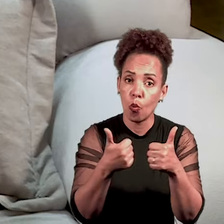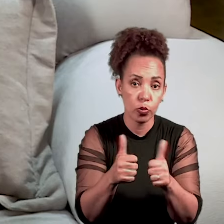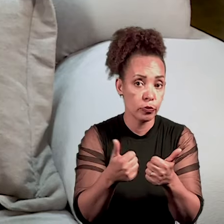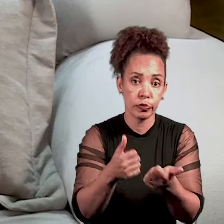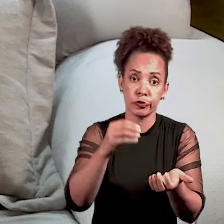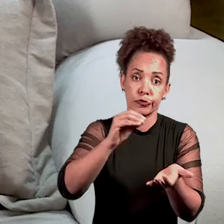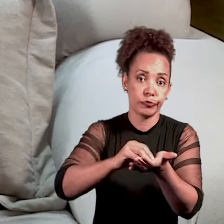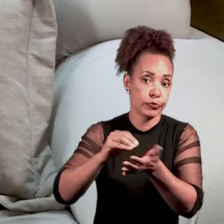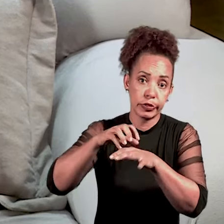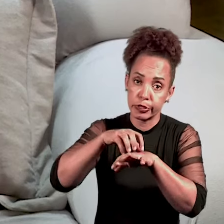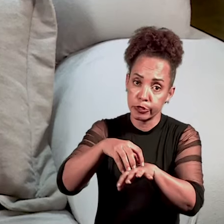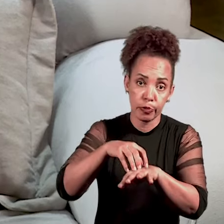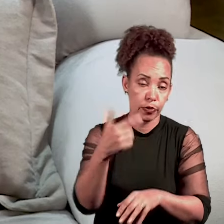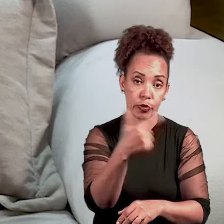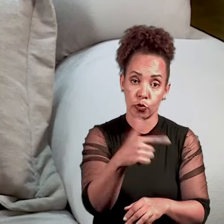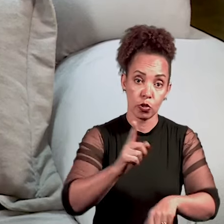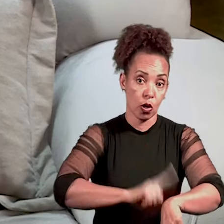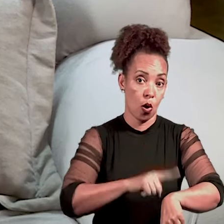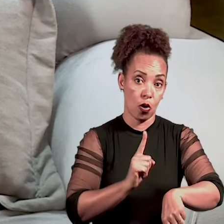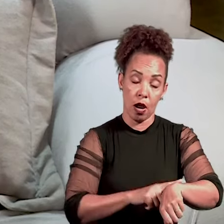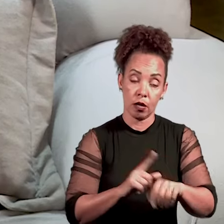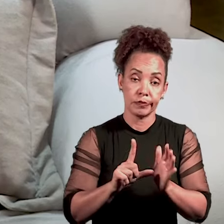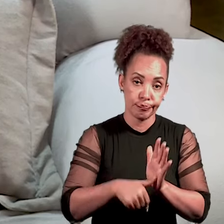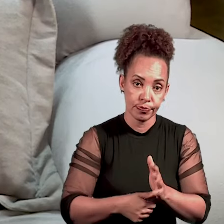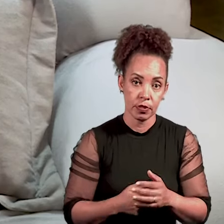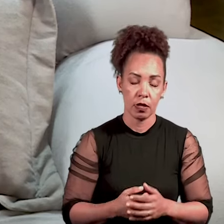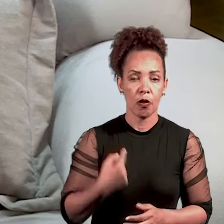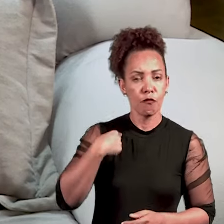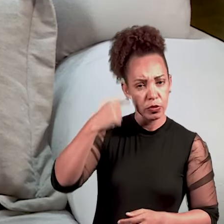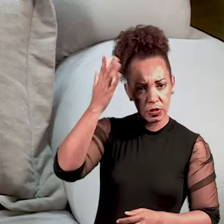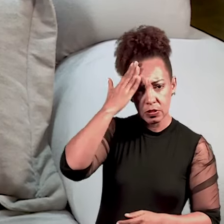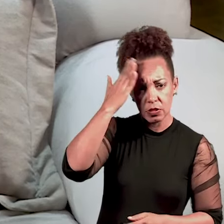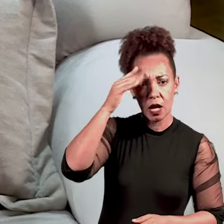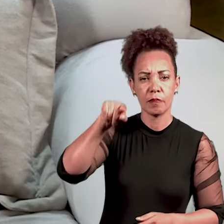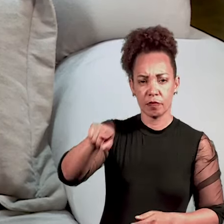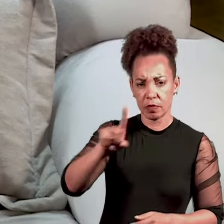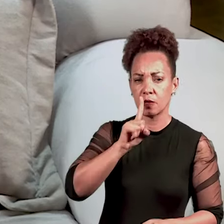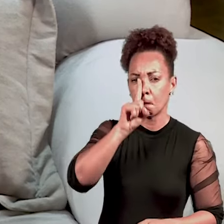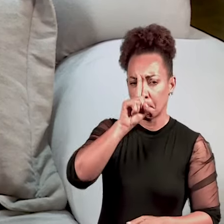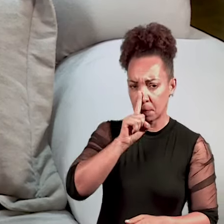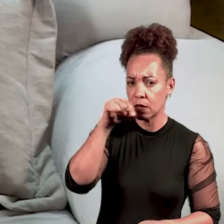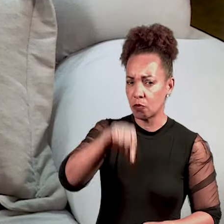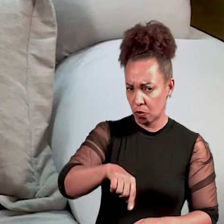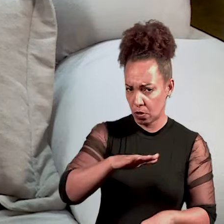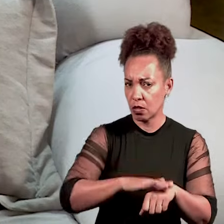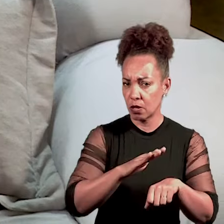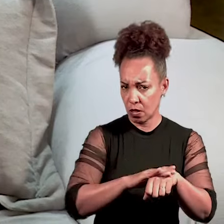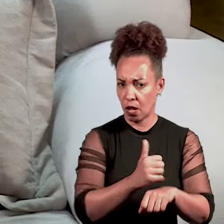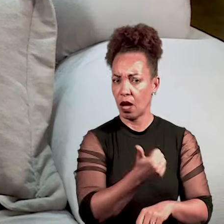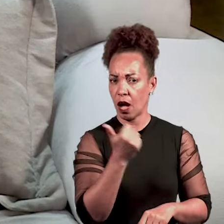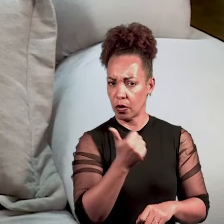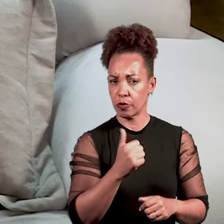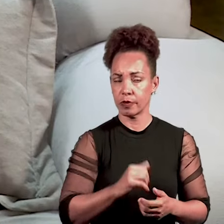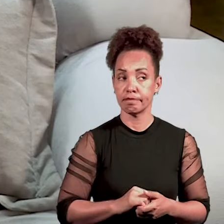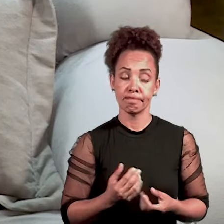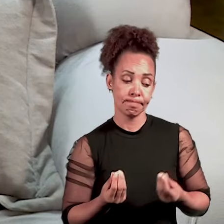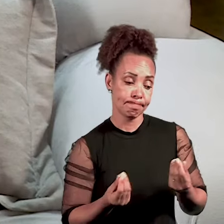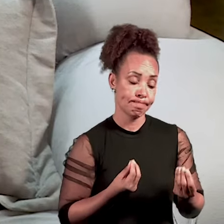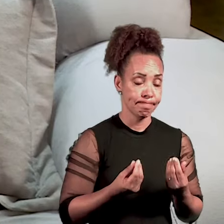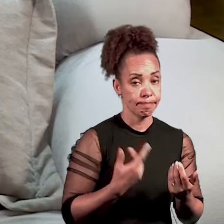ele disse: vocês sabem o risco que vocês estão correndo? Aí eu disse: não. Aí ele disse: eu